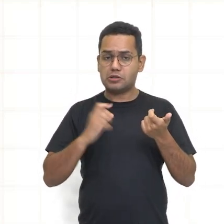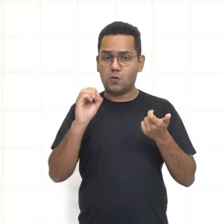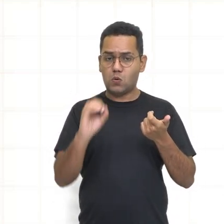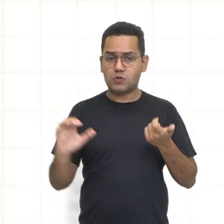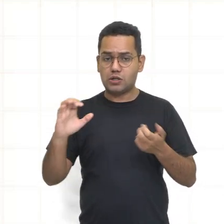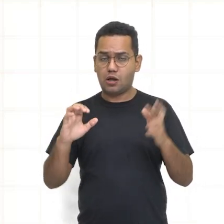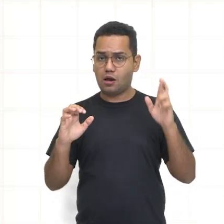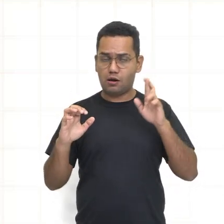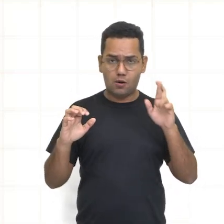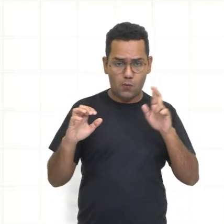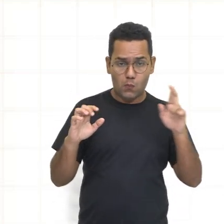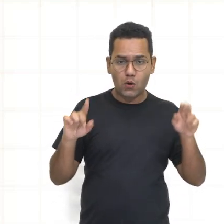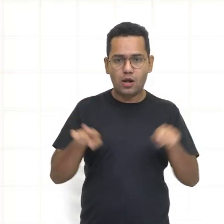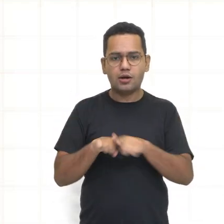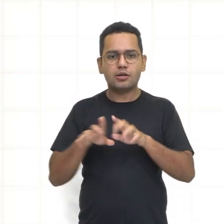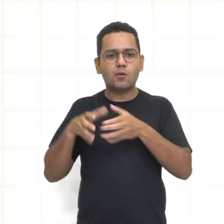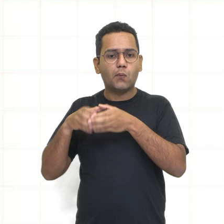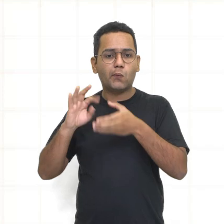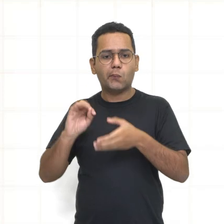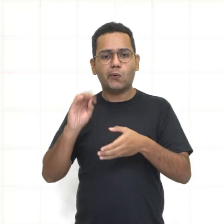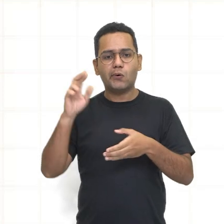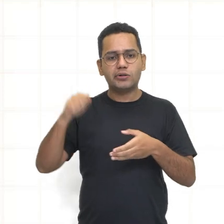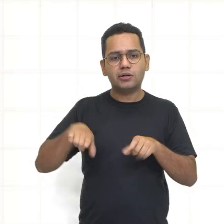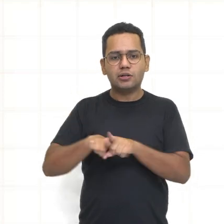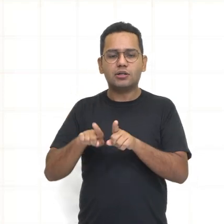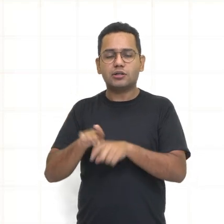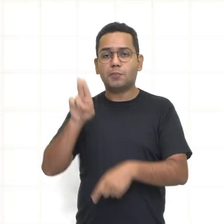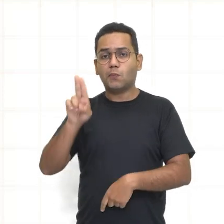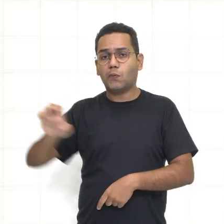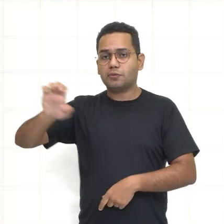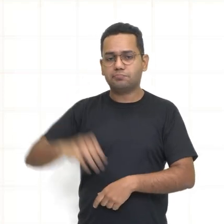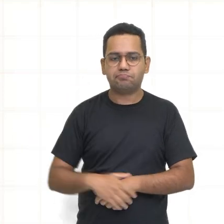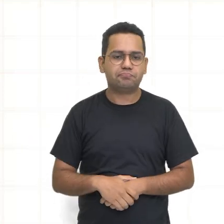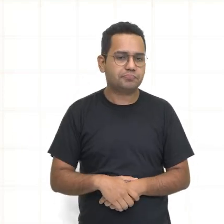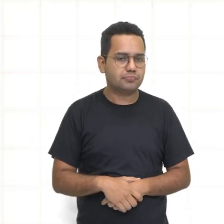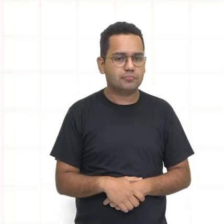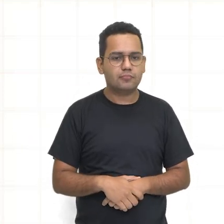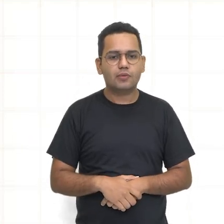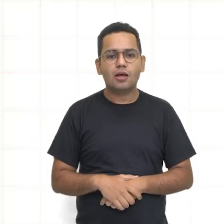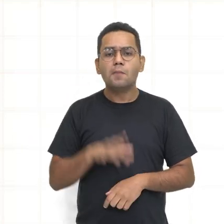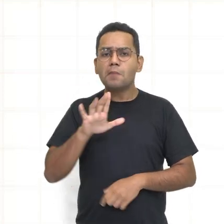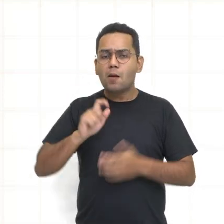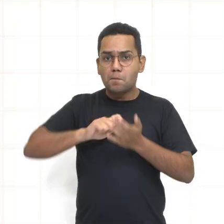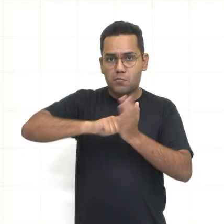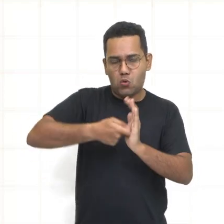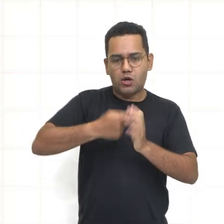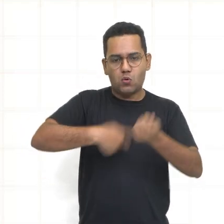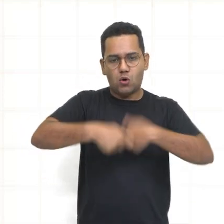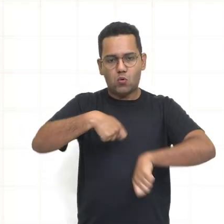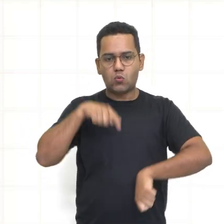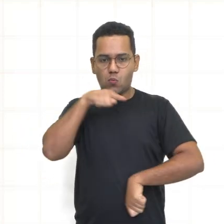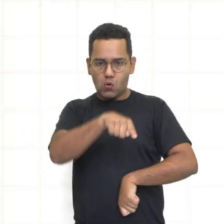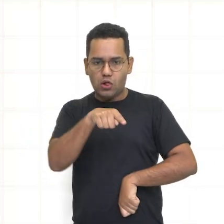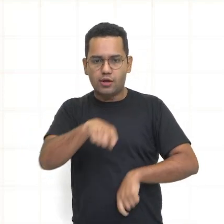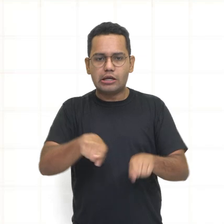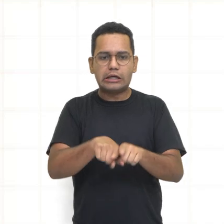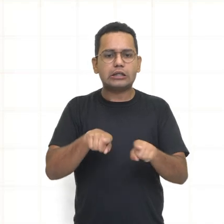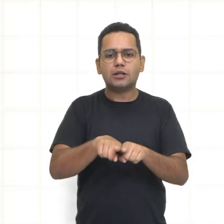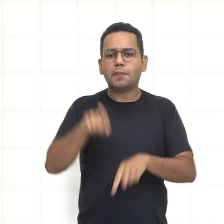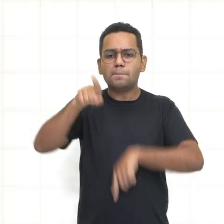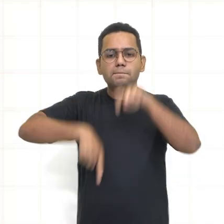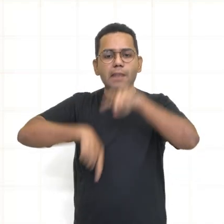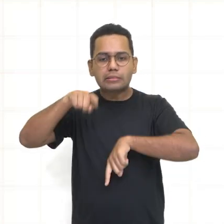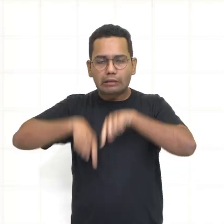Ocidente, especialmente com a OTAN e a União Europeia. As sanções contra a Rússia e a interrupção